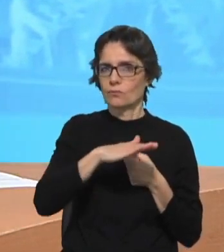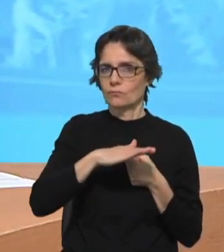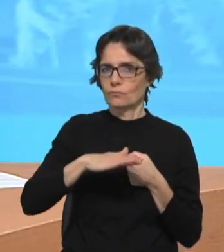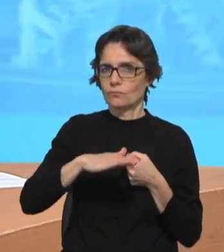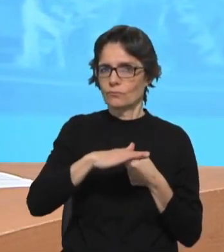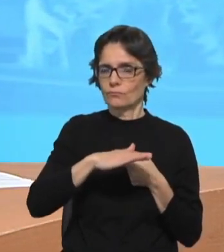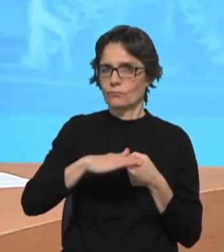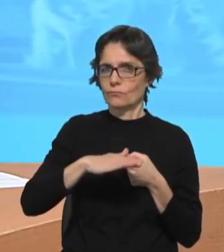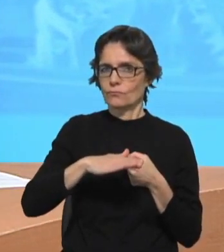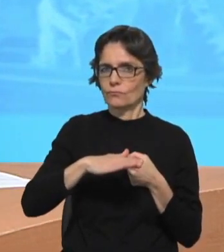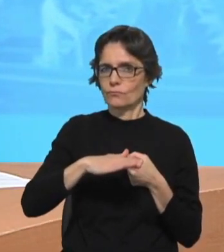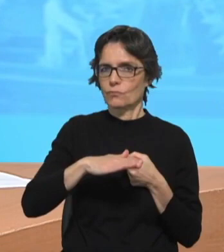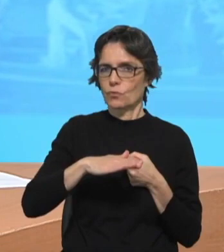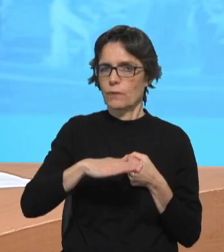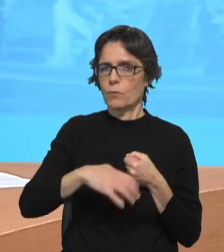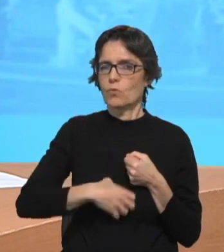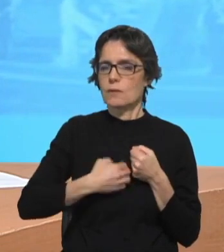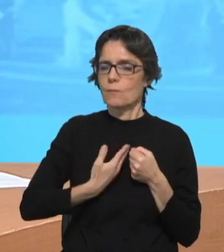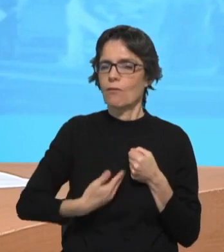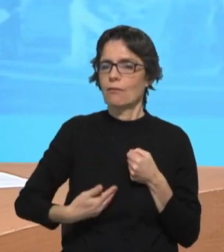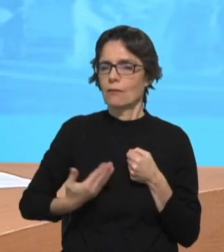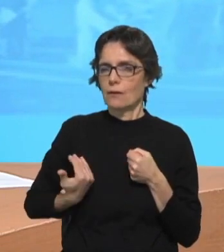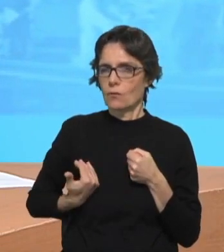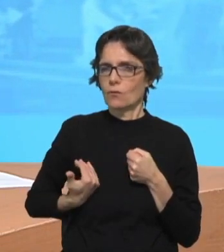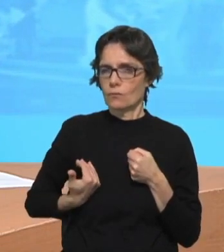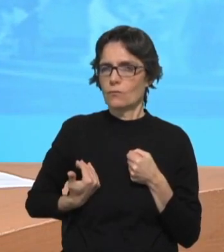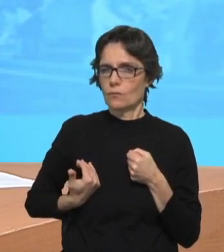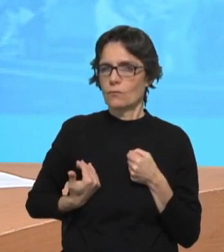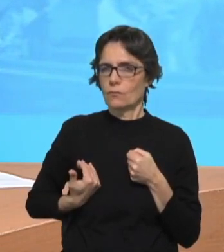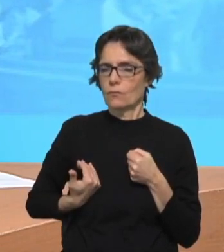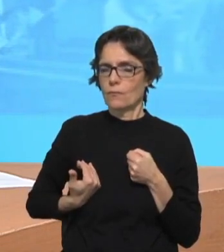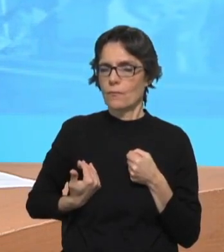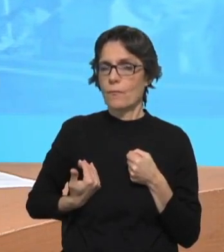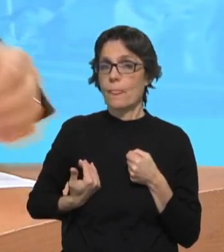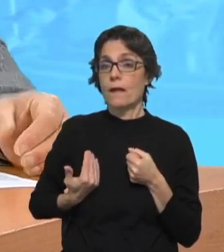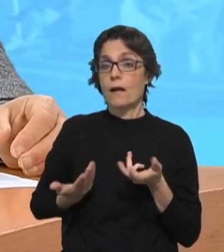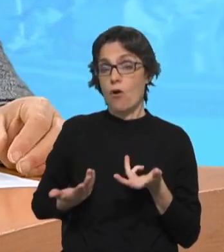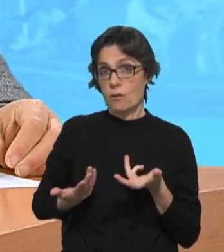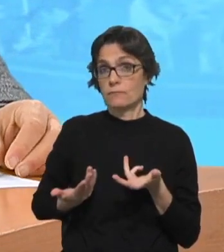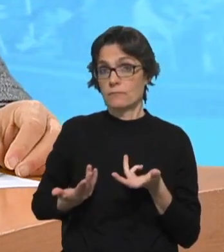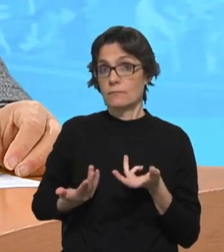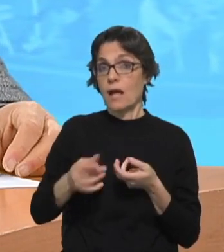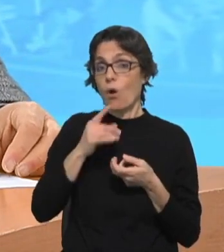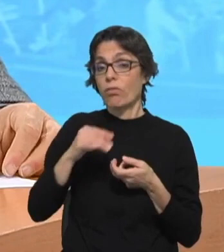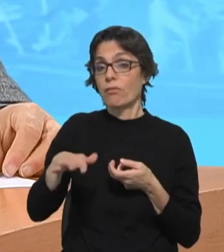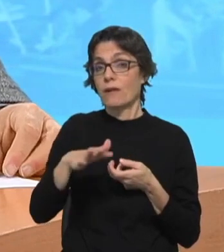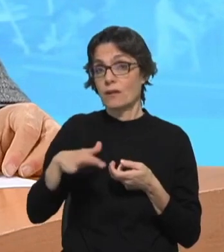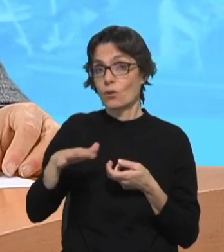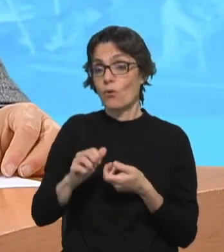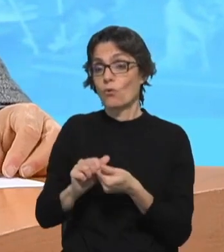forma, de uma vivência religiosa muito enraizada num território. O que quer dizer que, por vezes, esse tipo